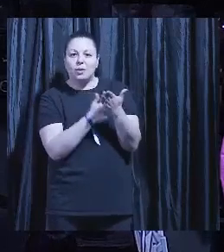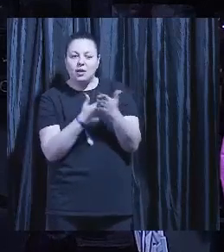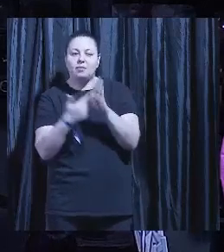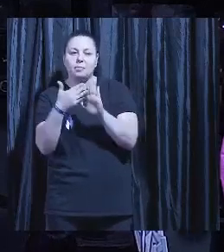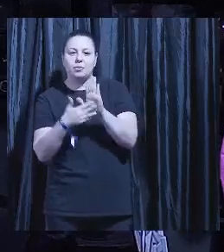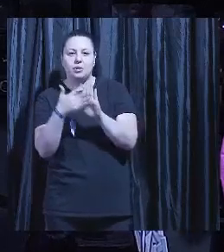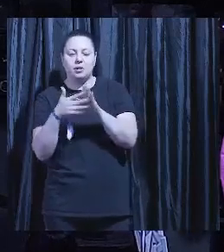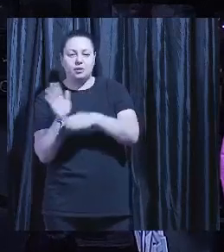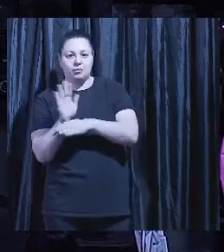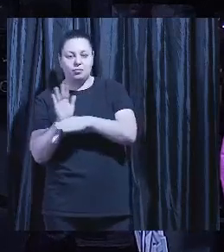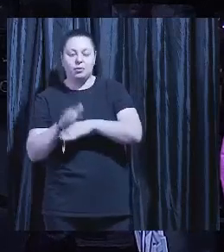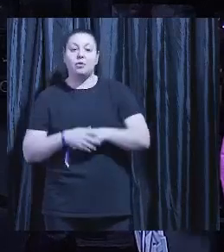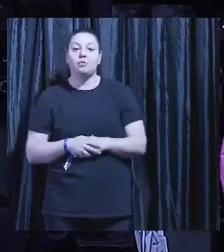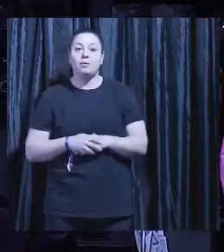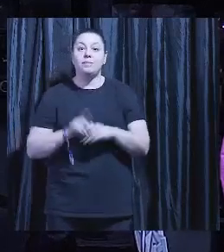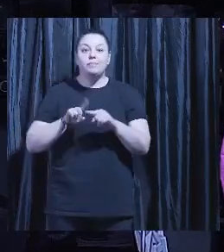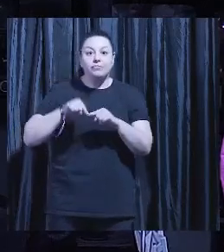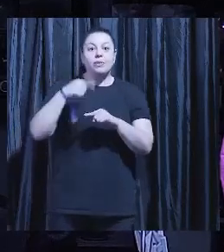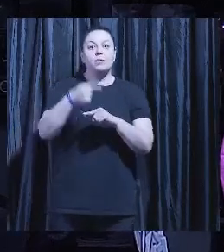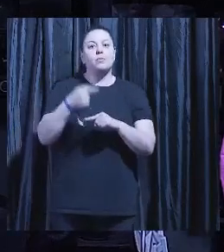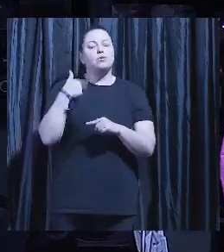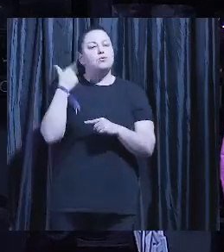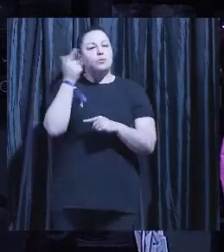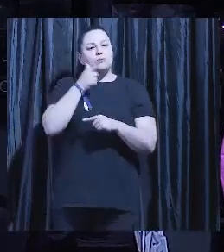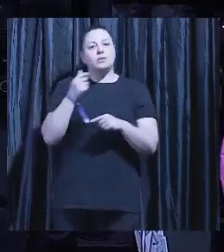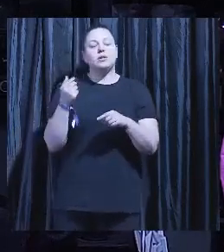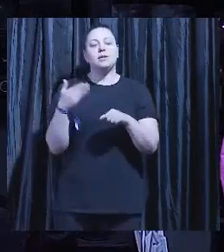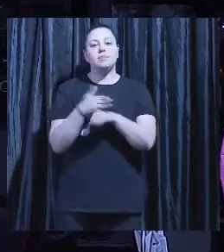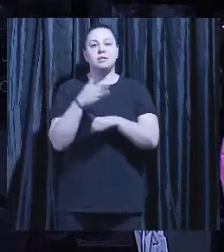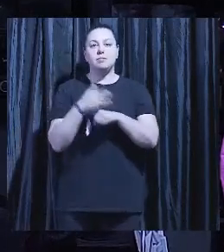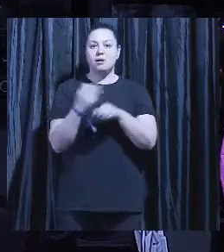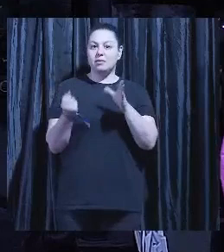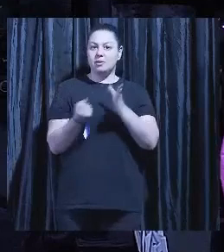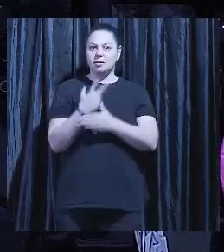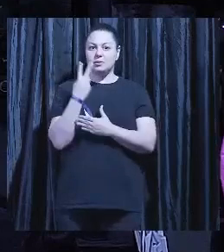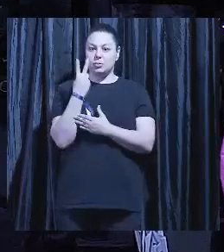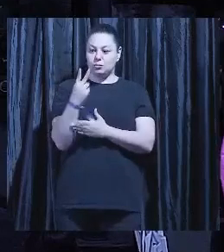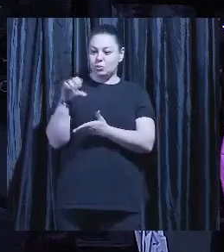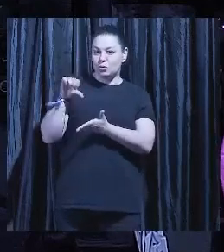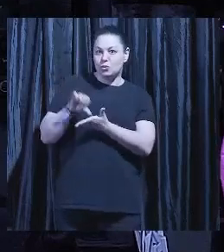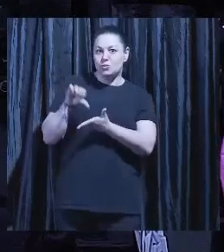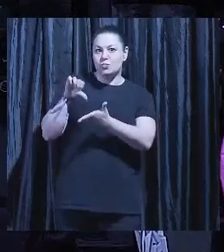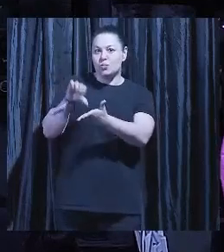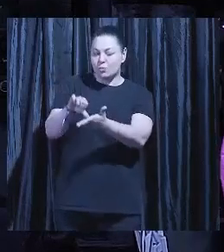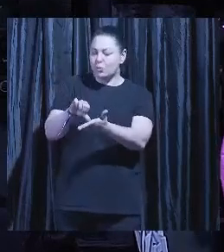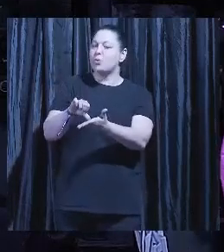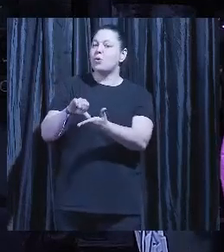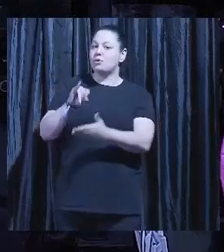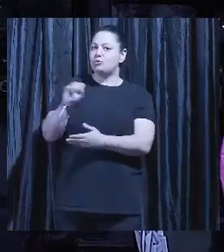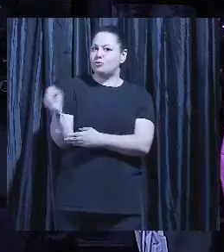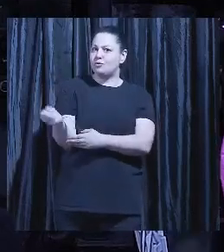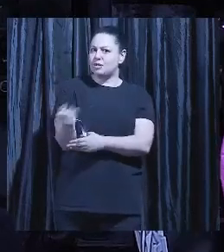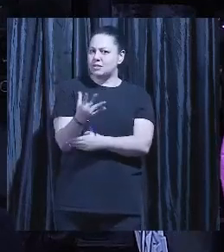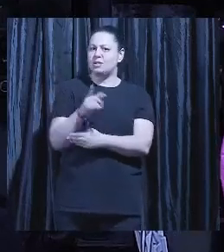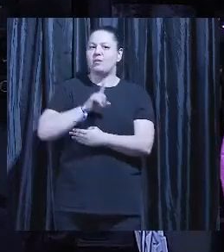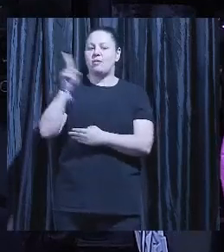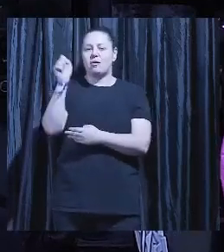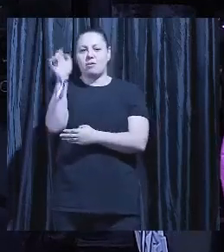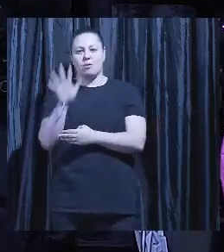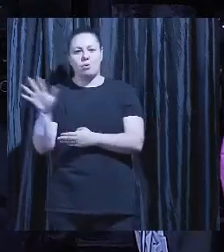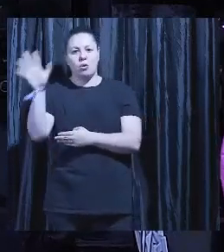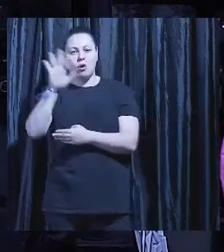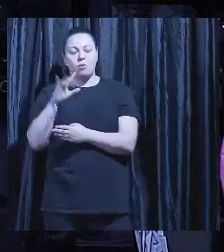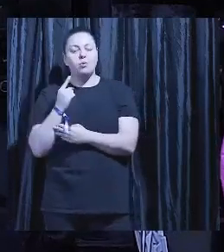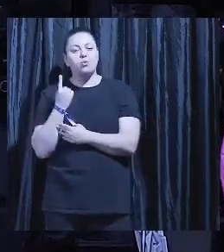eu tive a chance de participar da criação de 2 polos de inovação muito grandes lá na Europa. Um